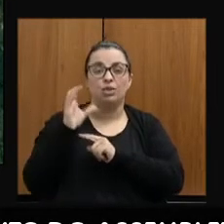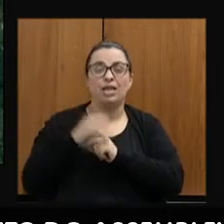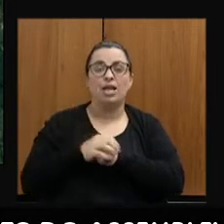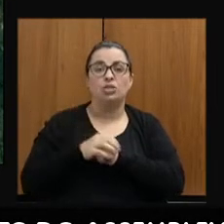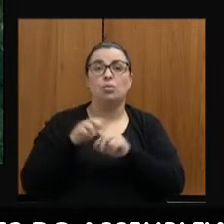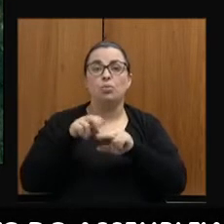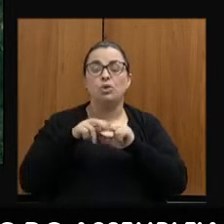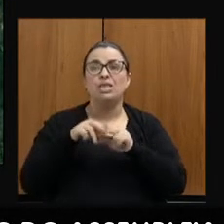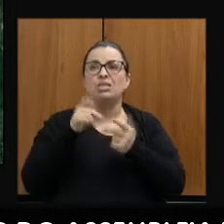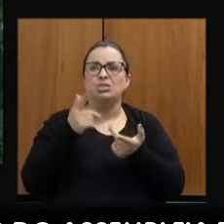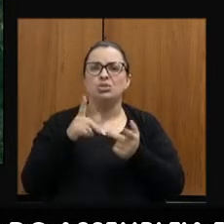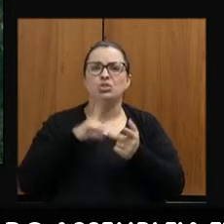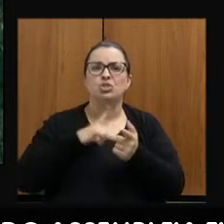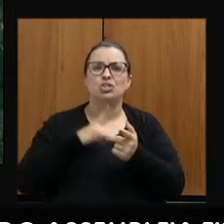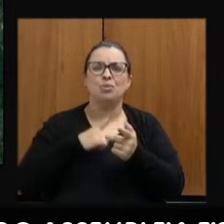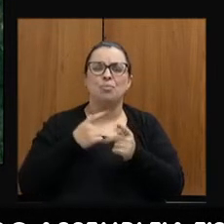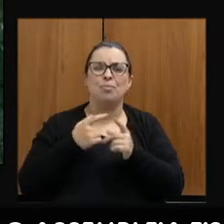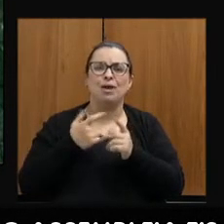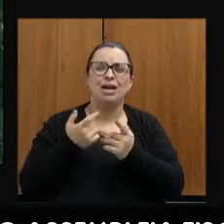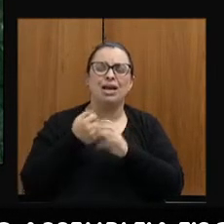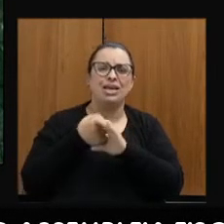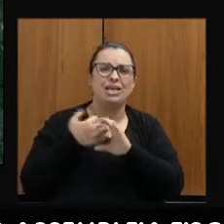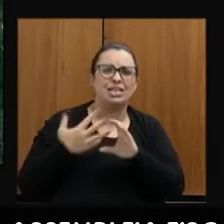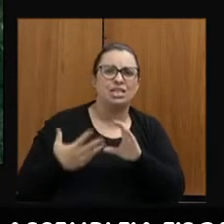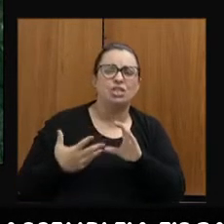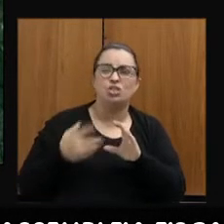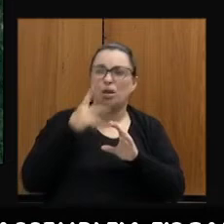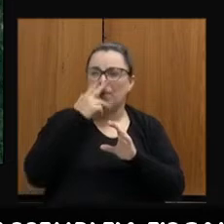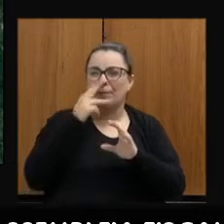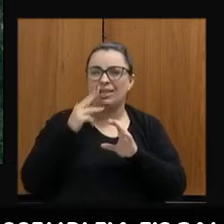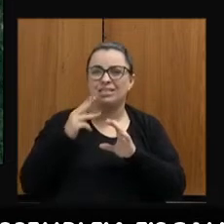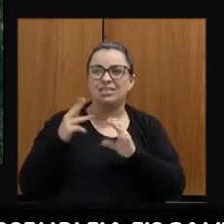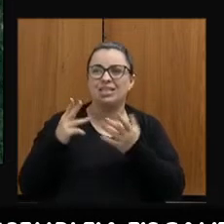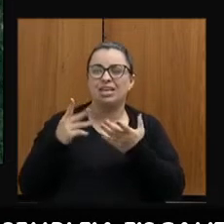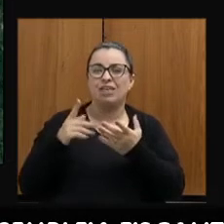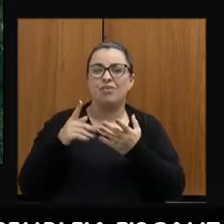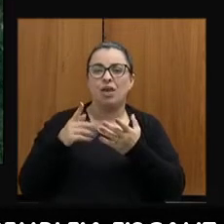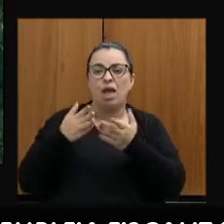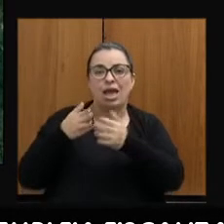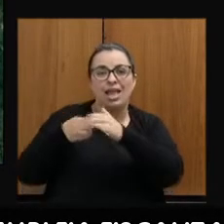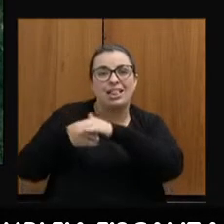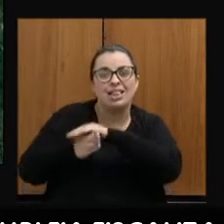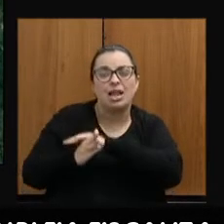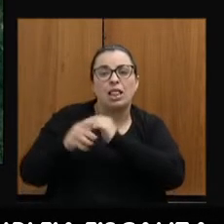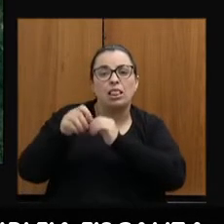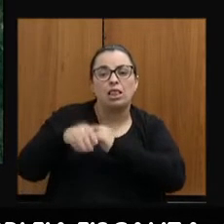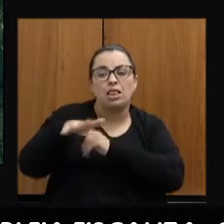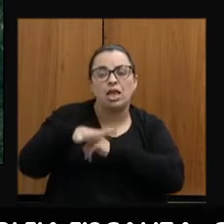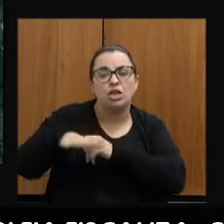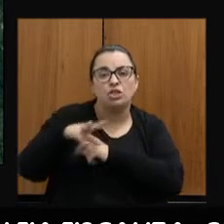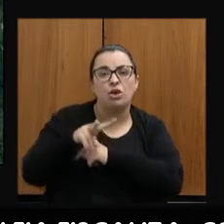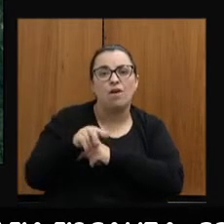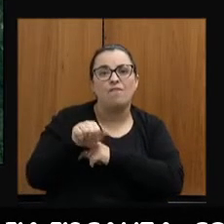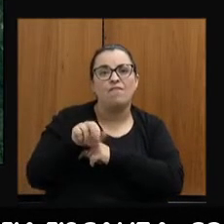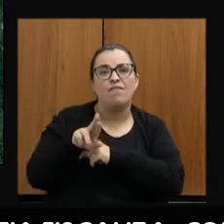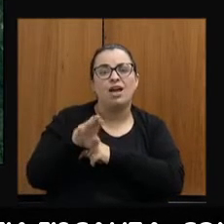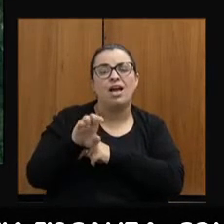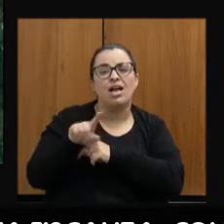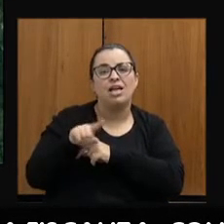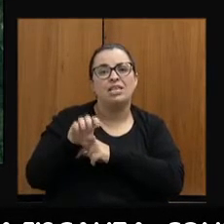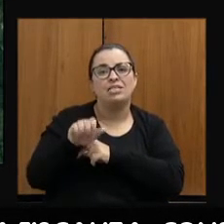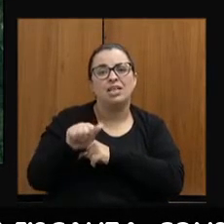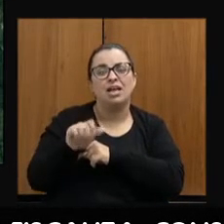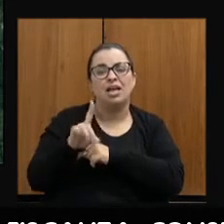de rasgar a Várzea das Flores a montante da Represa coisa que o traçado